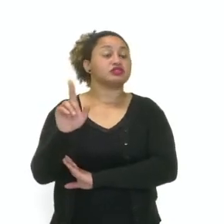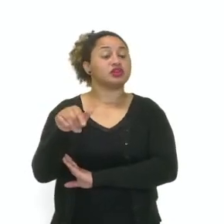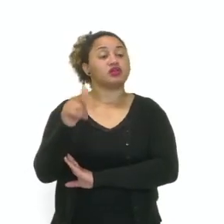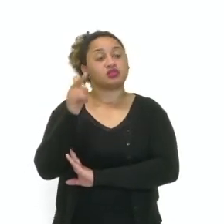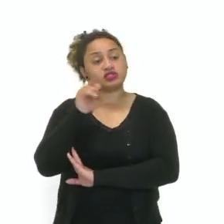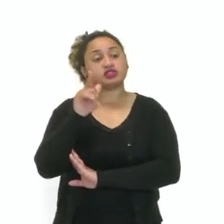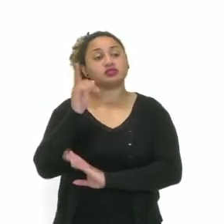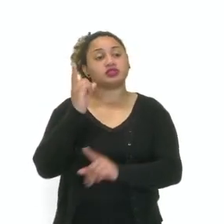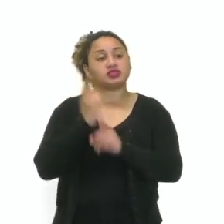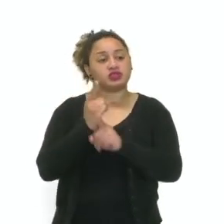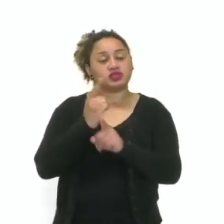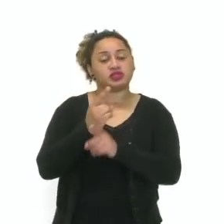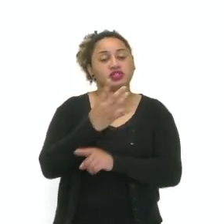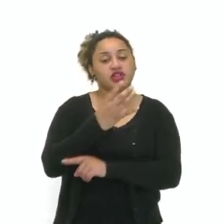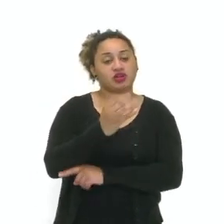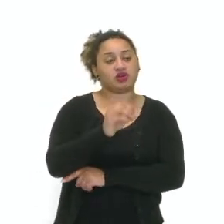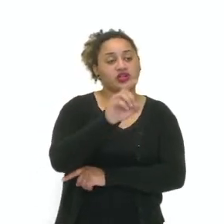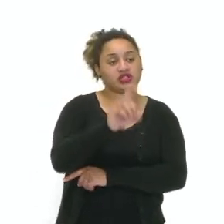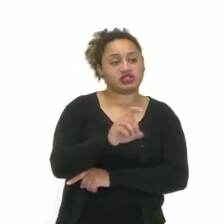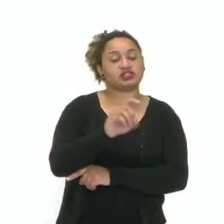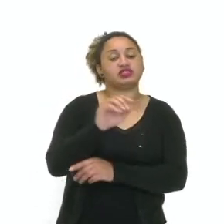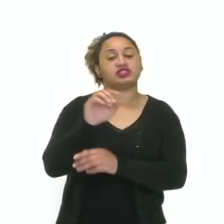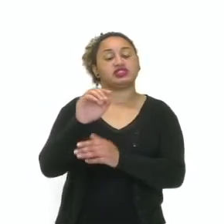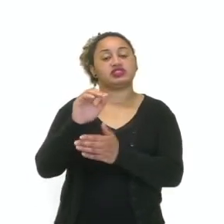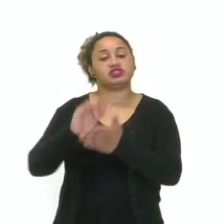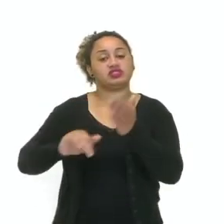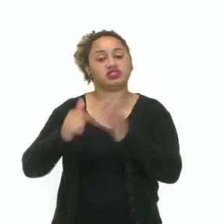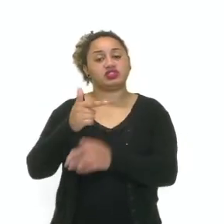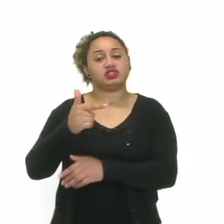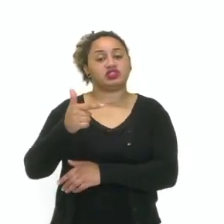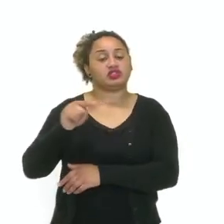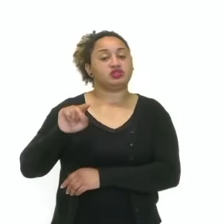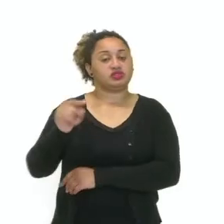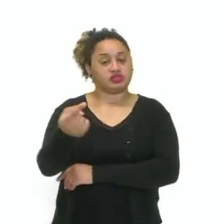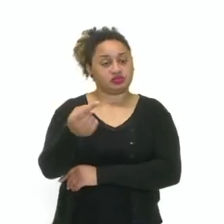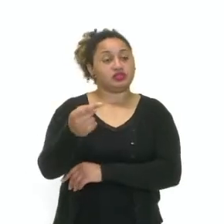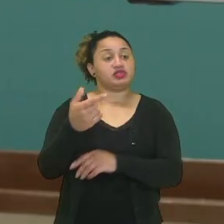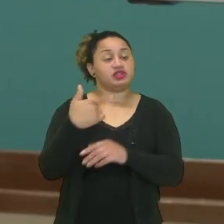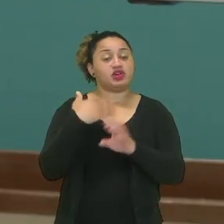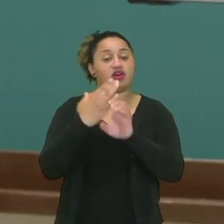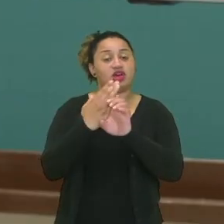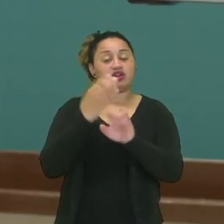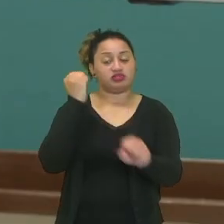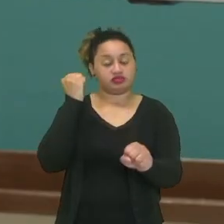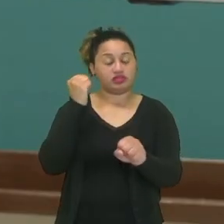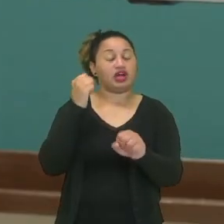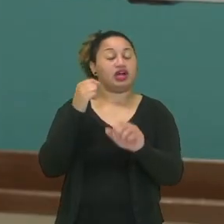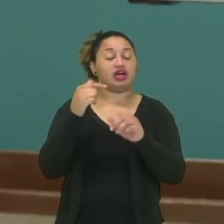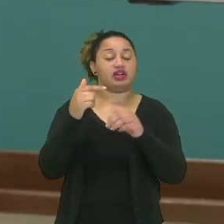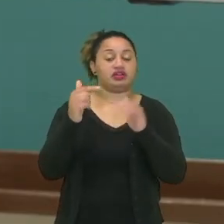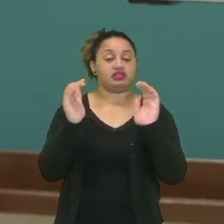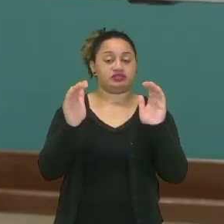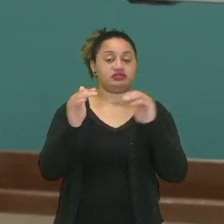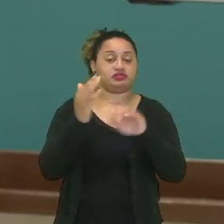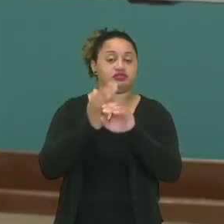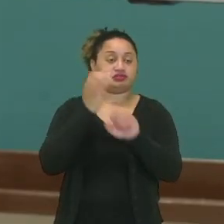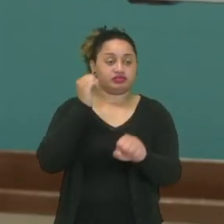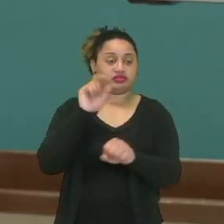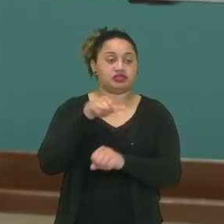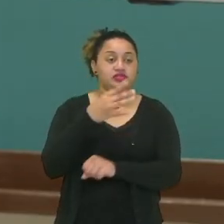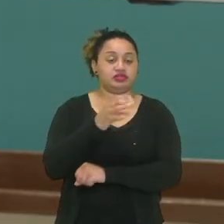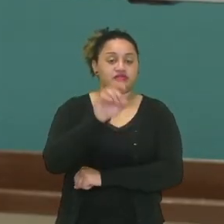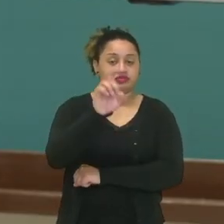vai dar 40x menos 2.000. Portanto, a nossa função lucro deu 40x menos